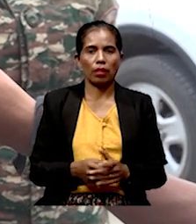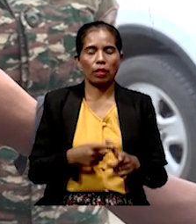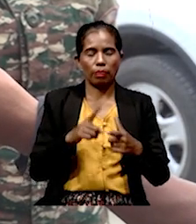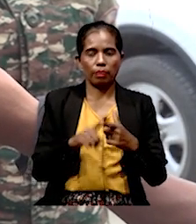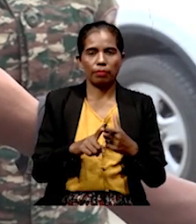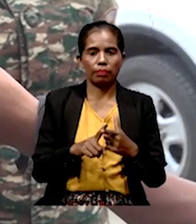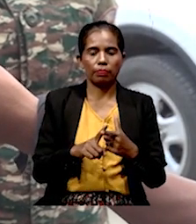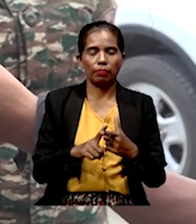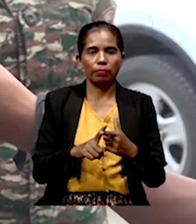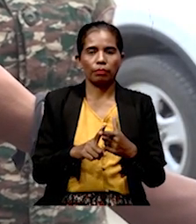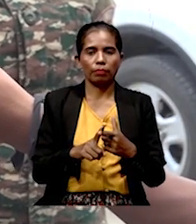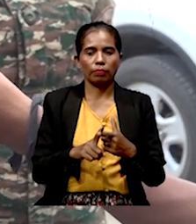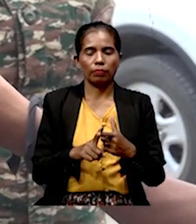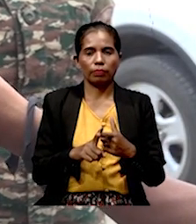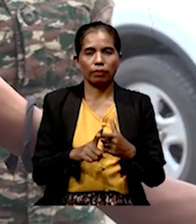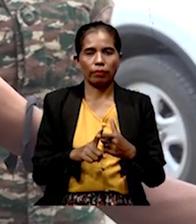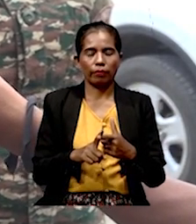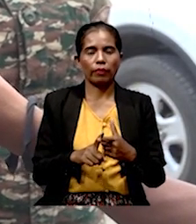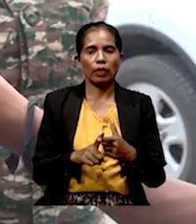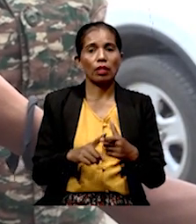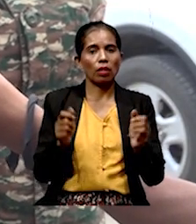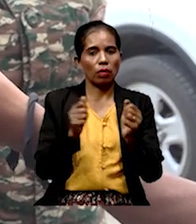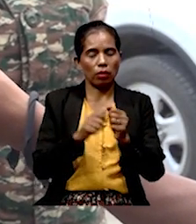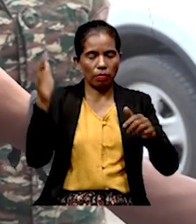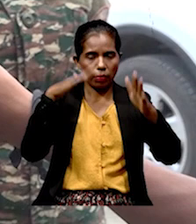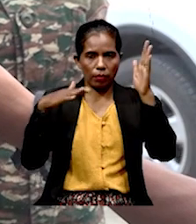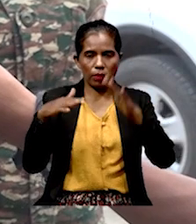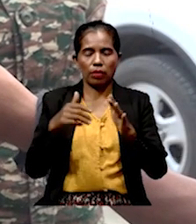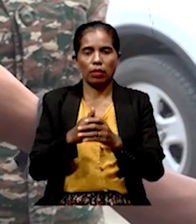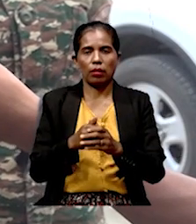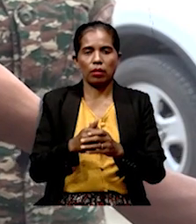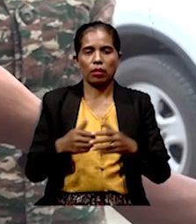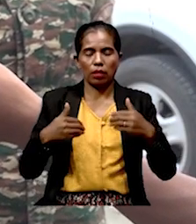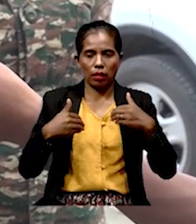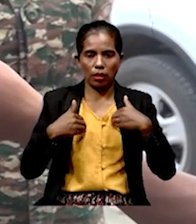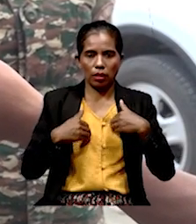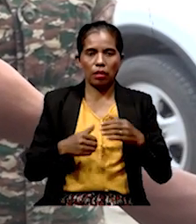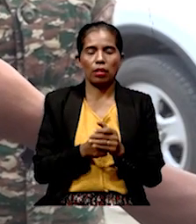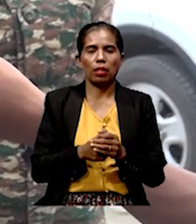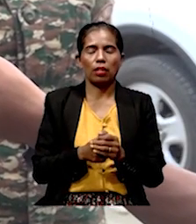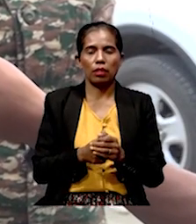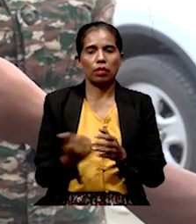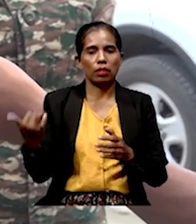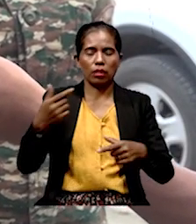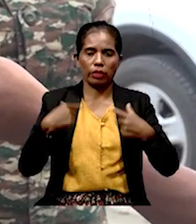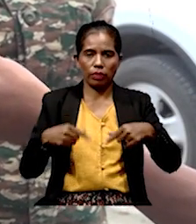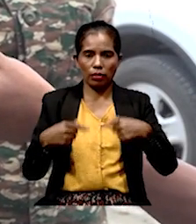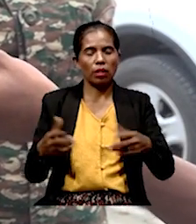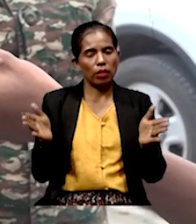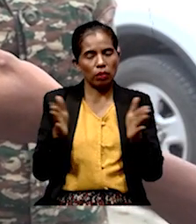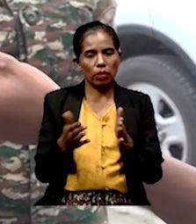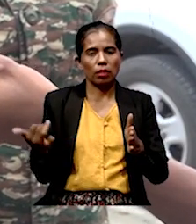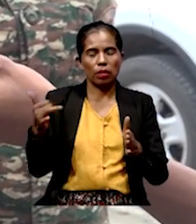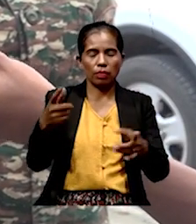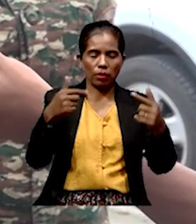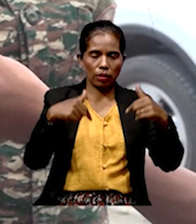ida ia belulubu ni ho de ne ostik né. Né como ia desentendimento e então sira maitia ita assegura